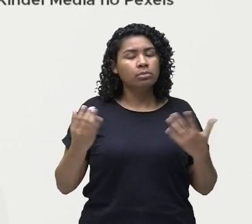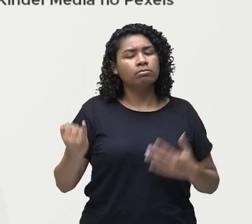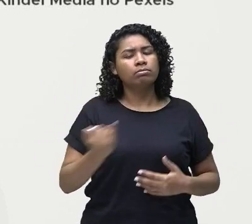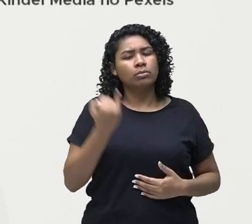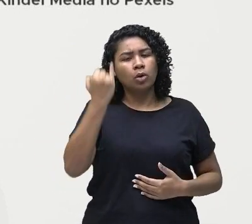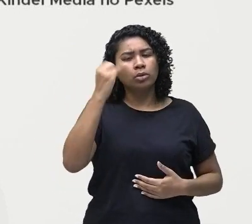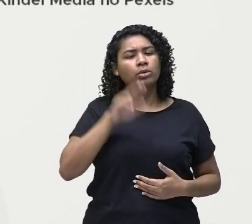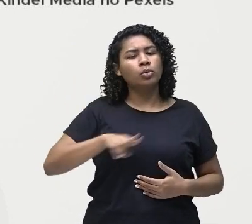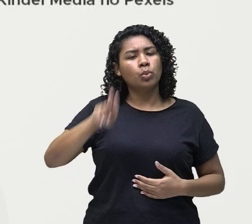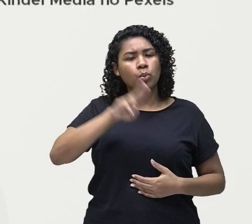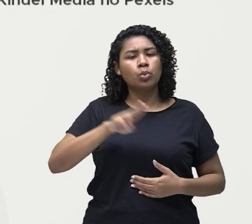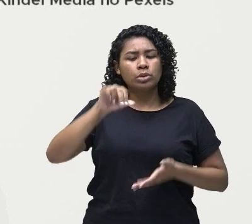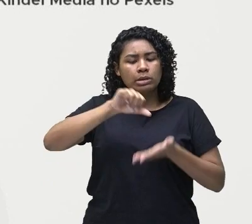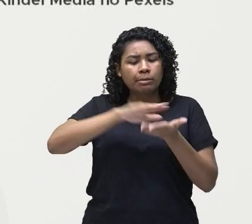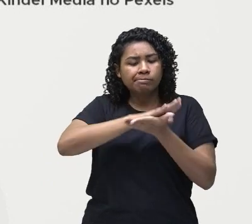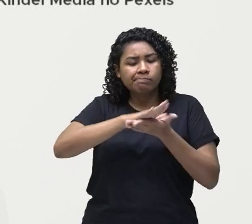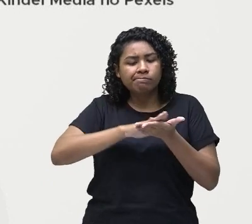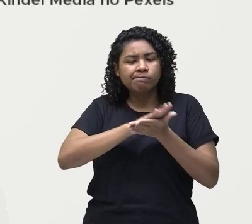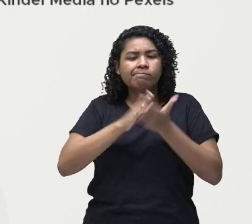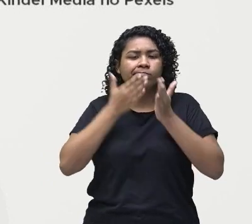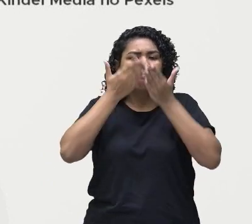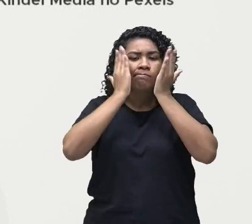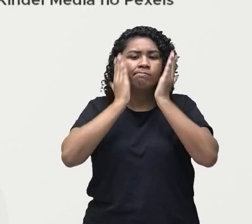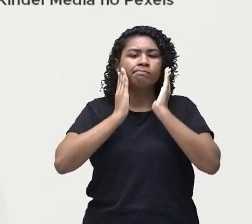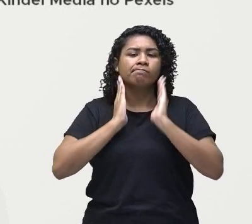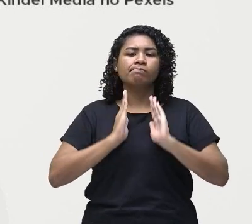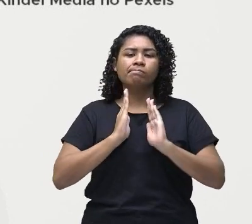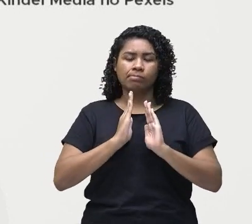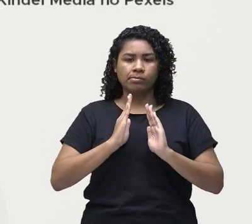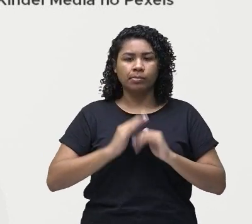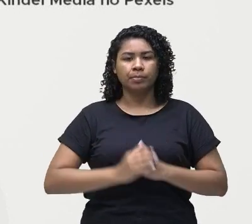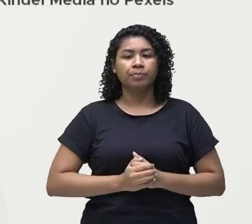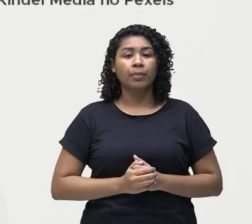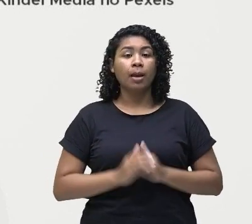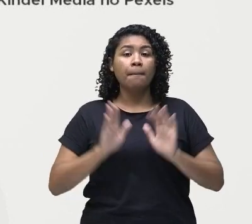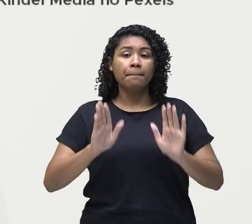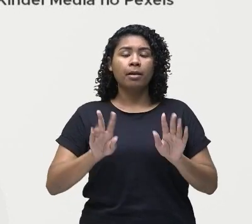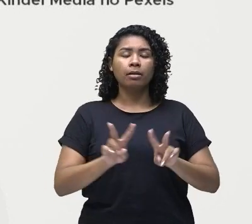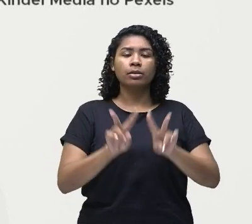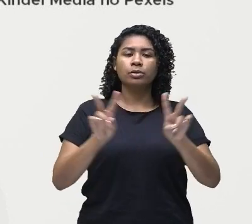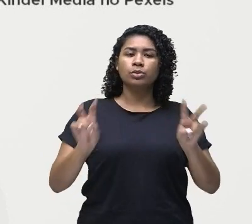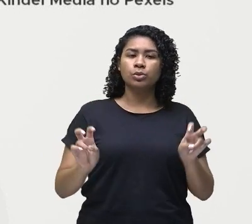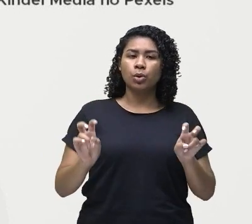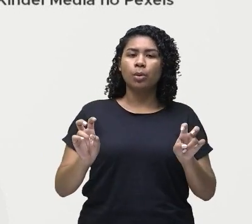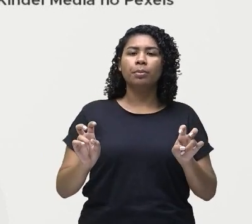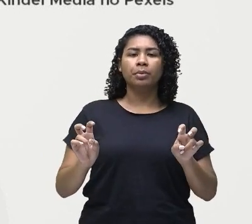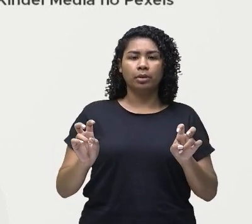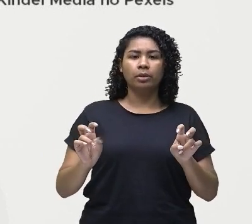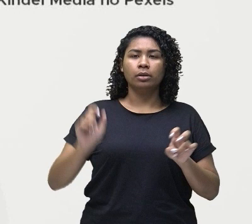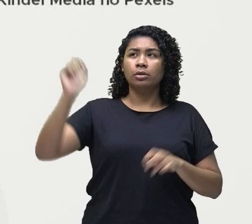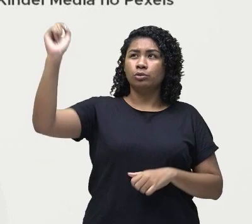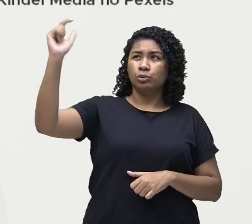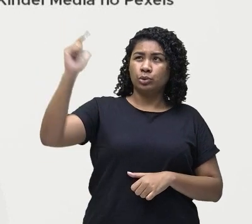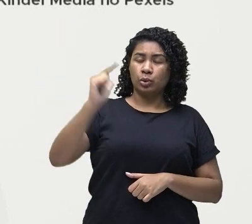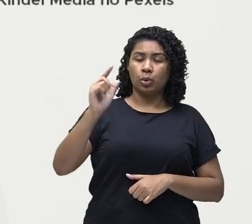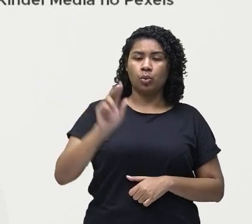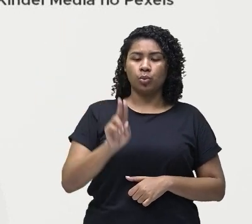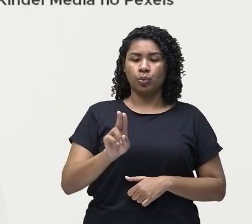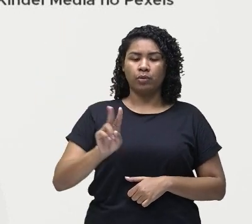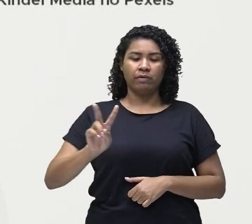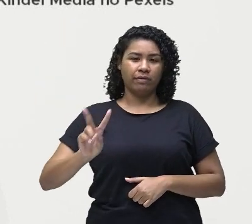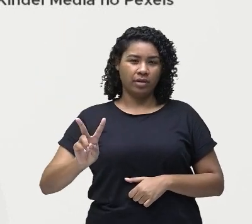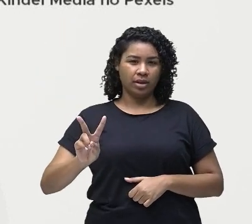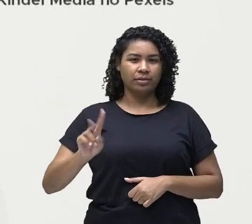importante proteger a sua pele. Mas, em relação aos raios ultravioletas, esse rosto desse